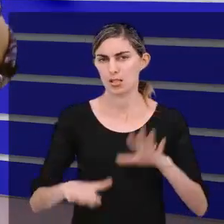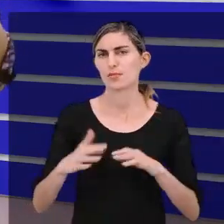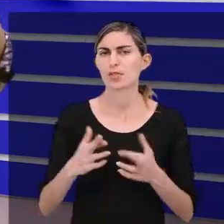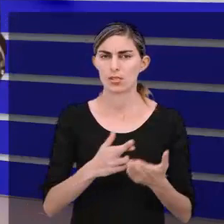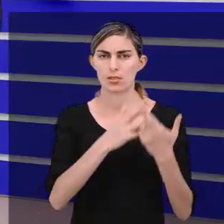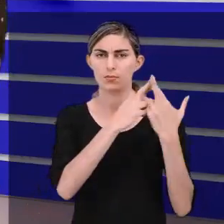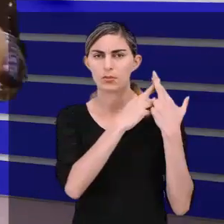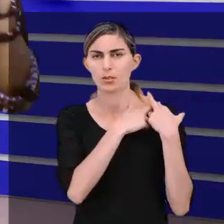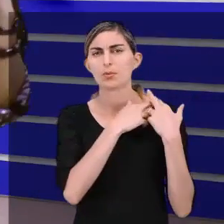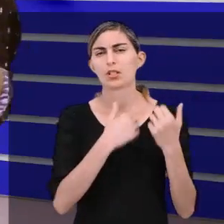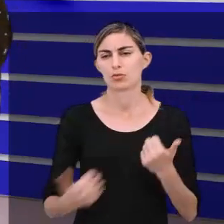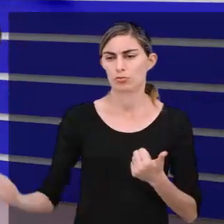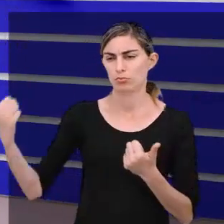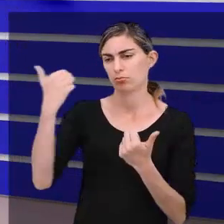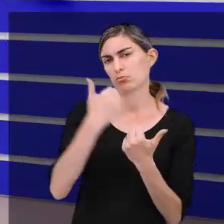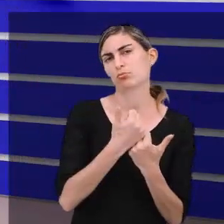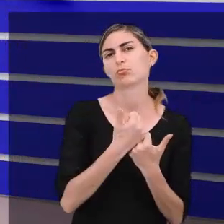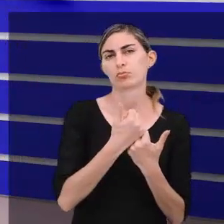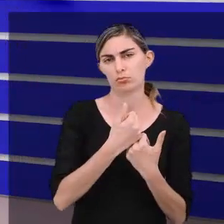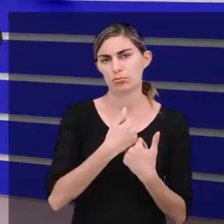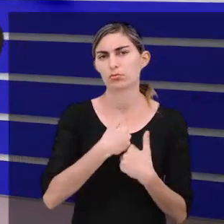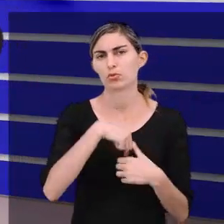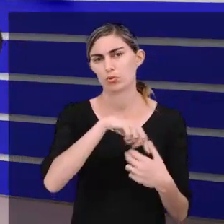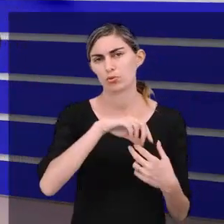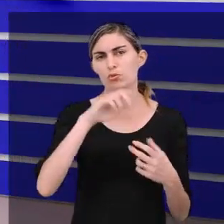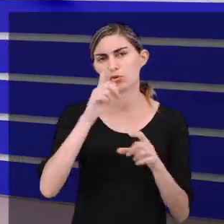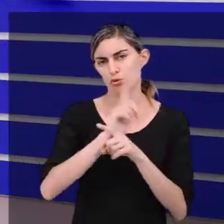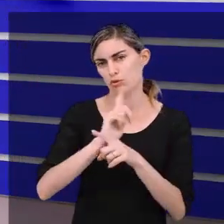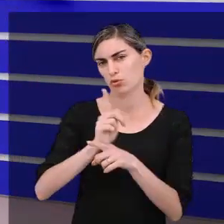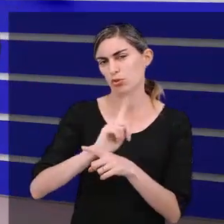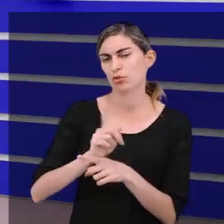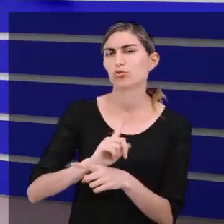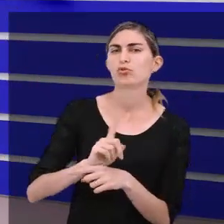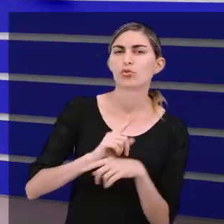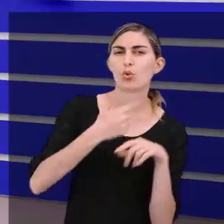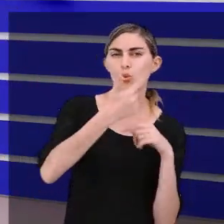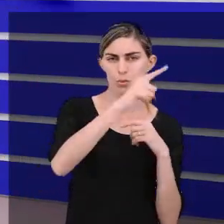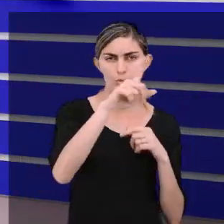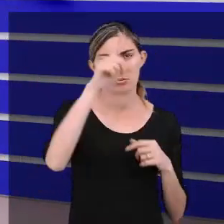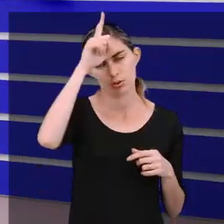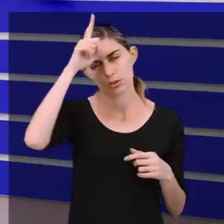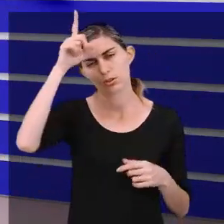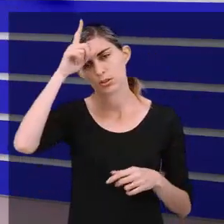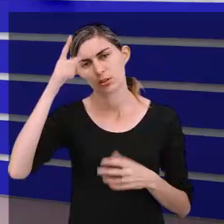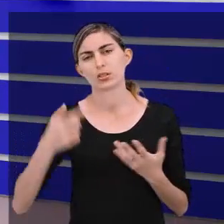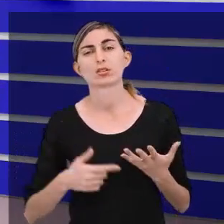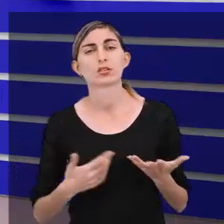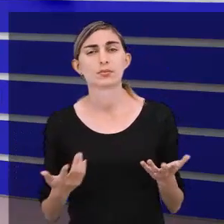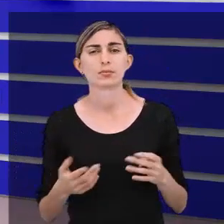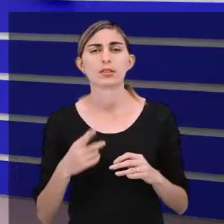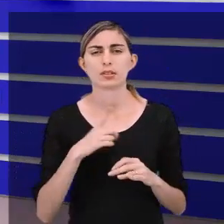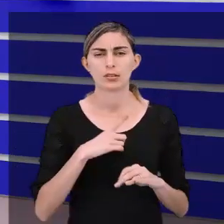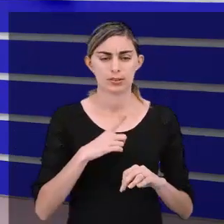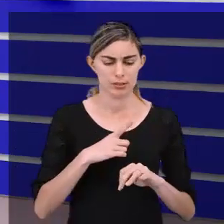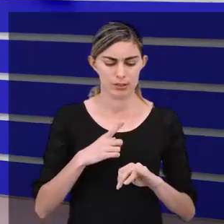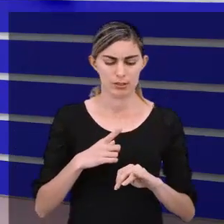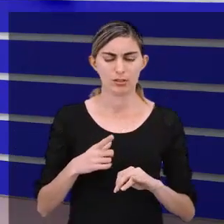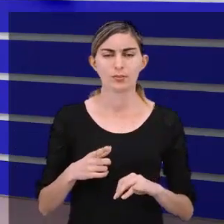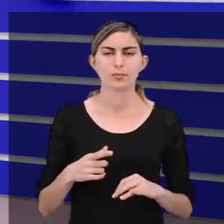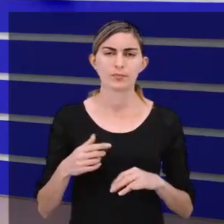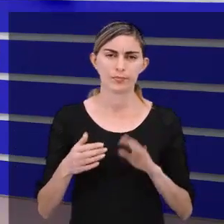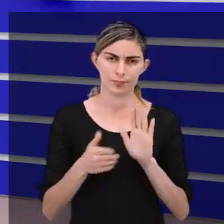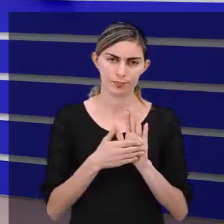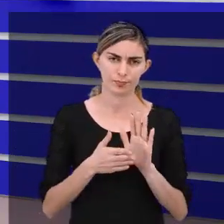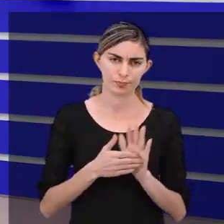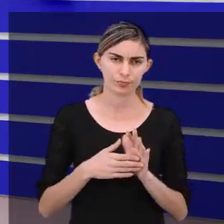uma responsabilidade de lidar no mesmo nível dos outros gestores, dos outros líderes. E aí eu tenho aqui um